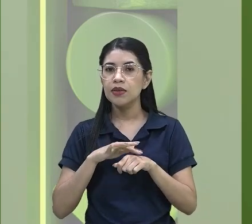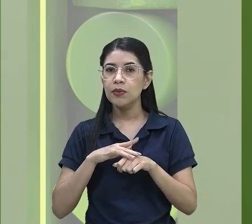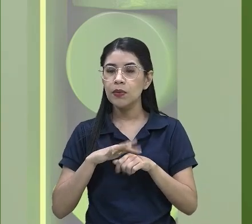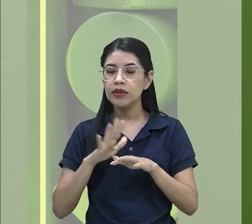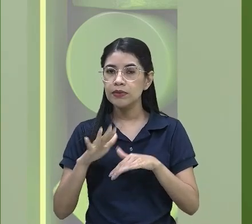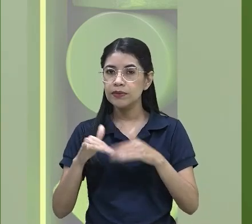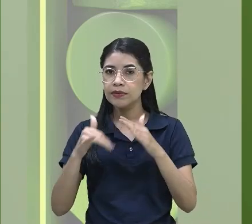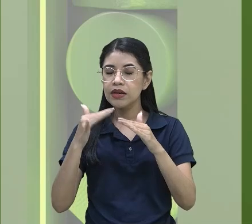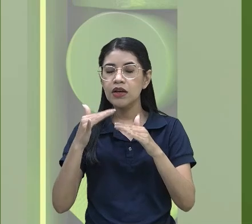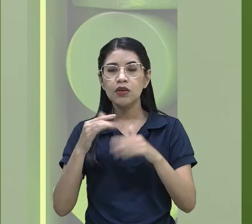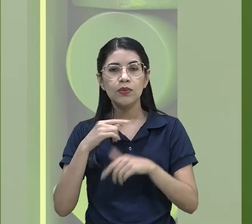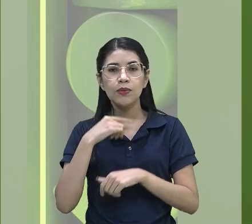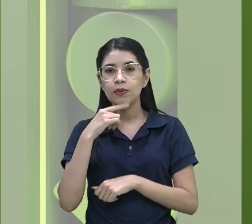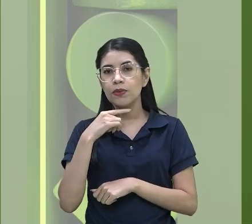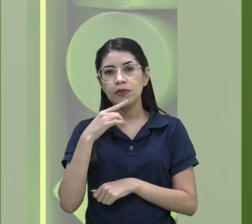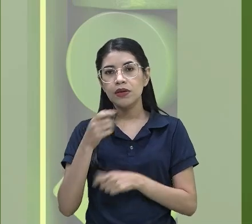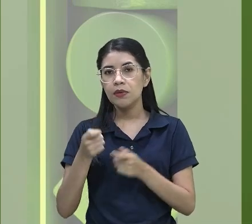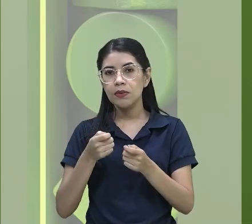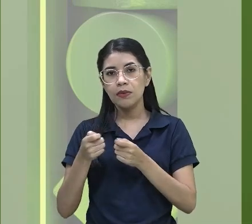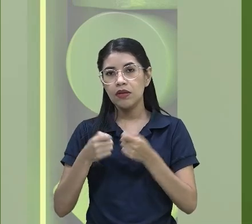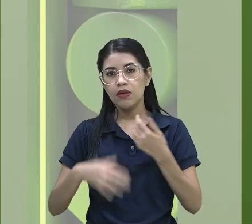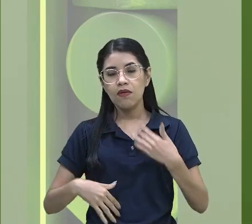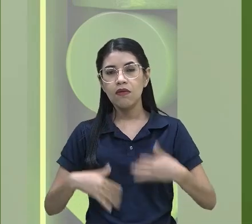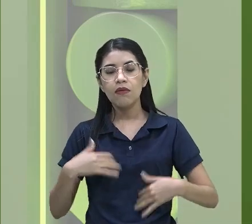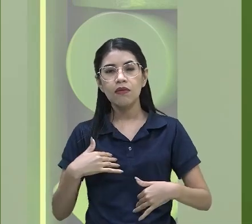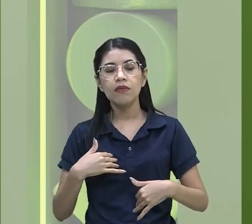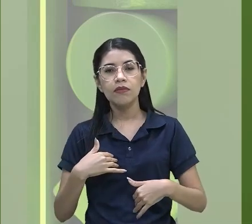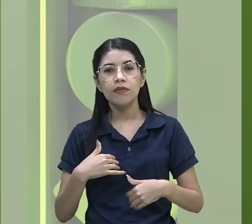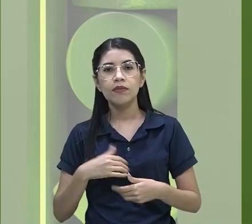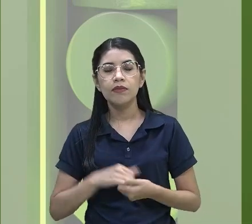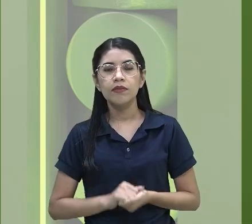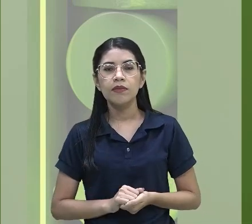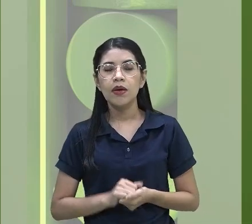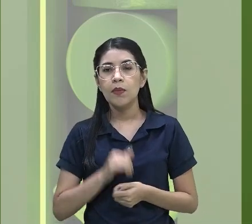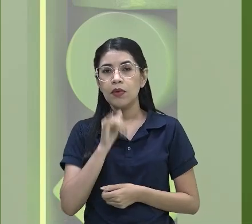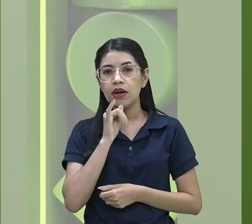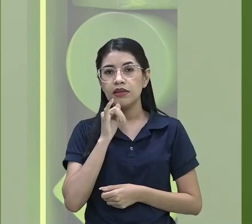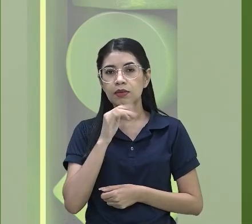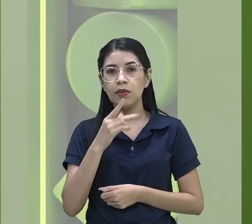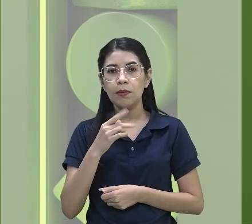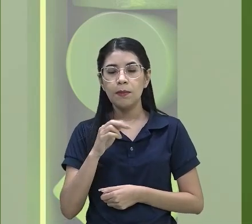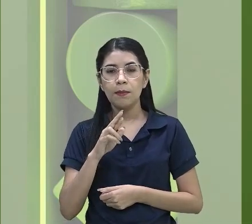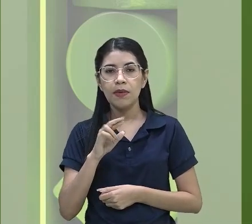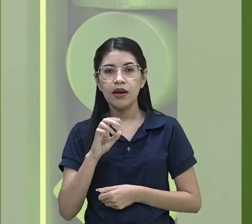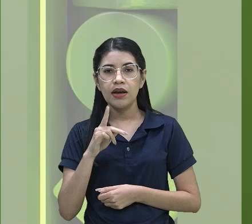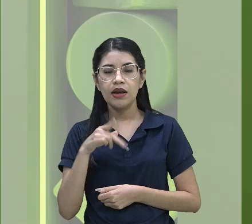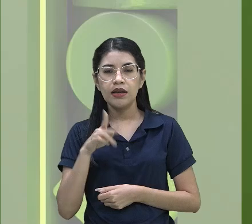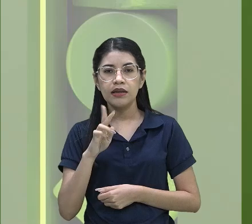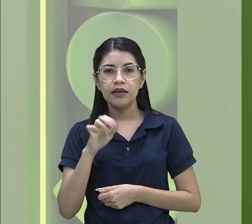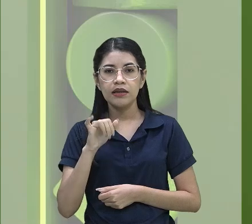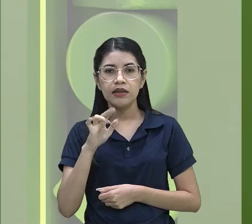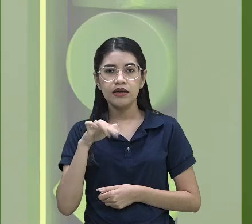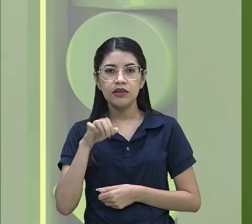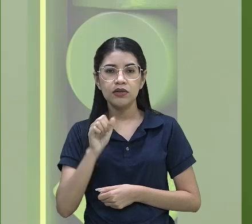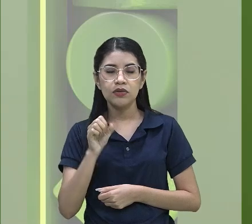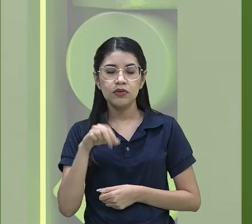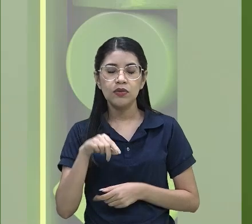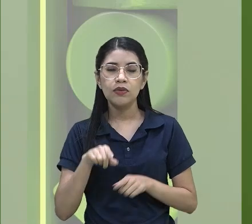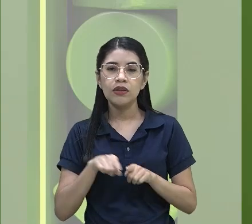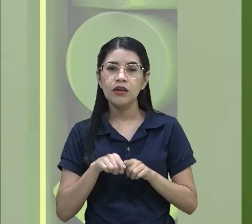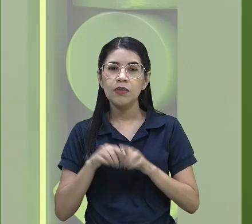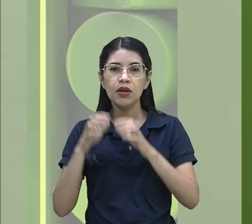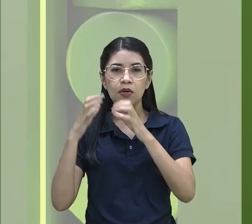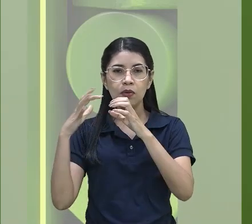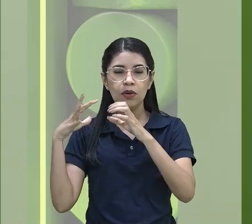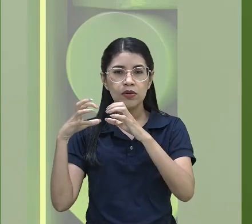avançada, você não controla mais os movimentos do corpo, que é a questão do Parkinson. Do Alzheimer e a esclerose, nós temos aí em condições